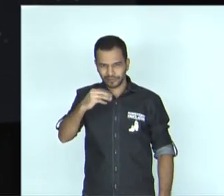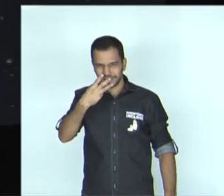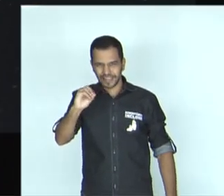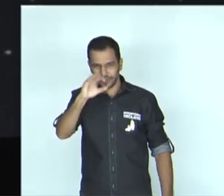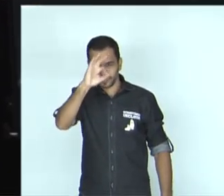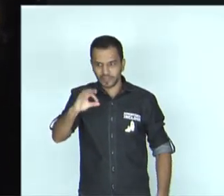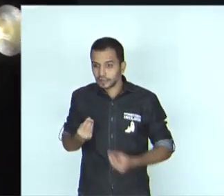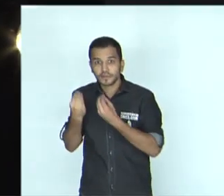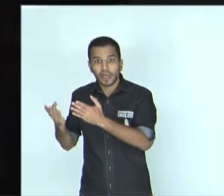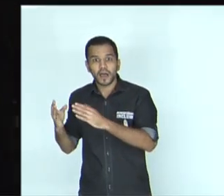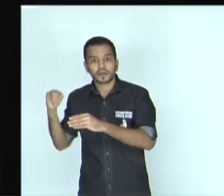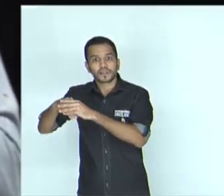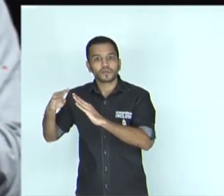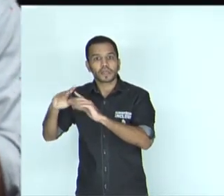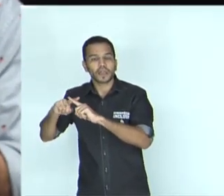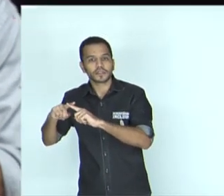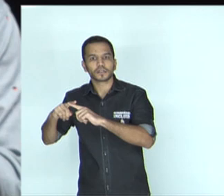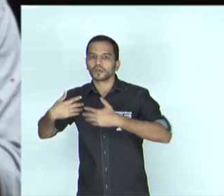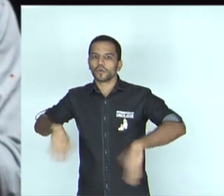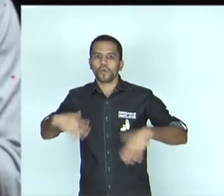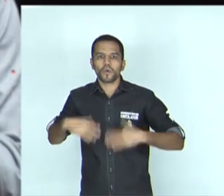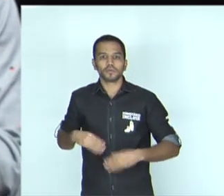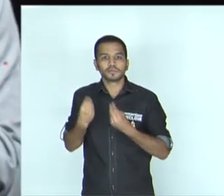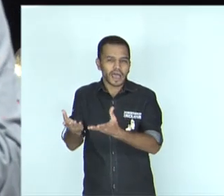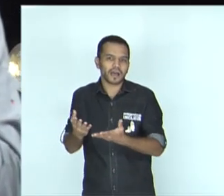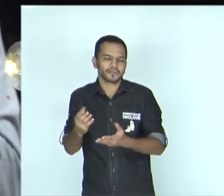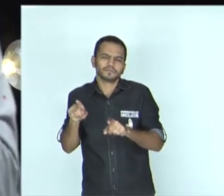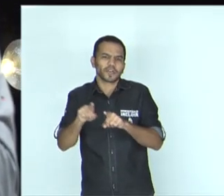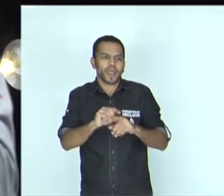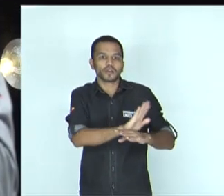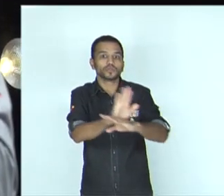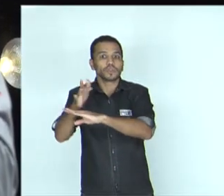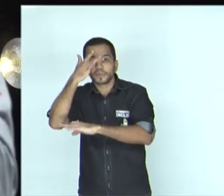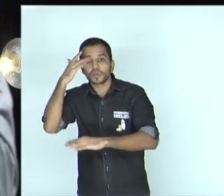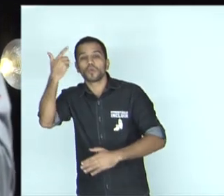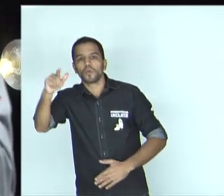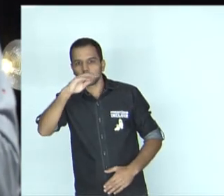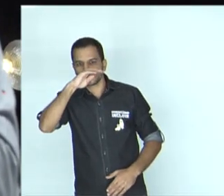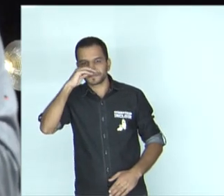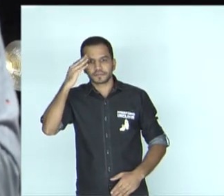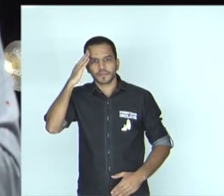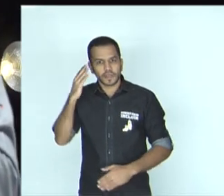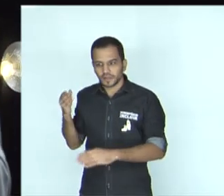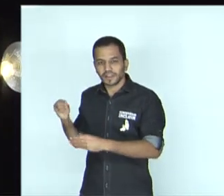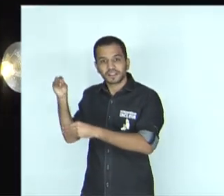ele vivia com 10% que ele ganhava. E 90% do que ele ganhava era para a obra de